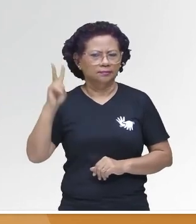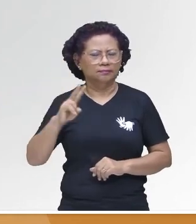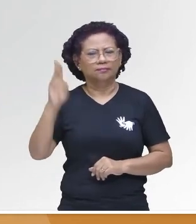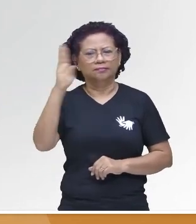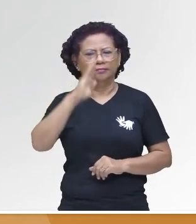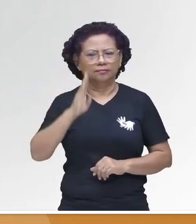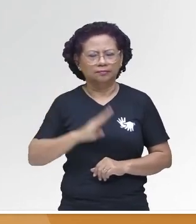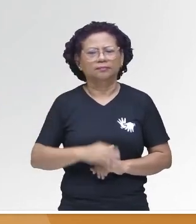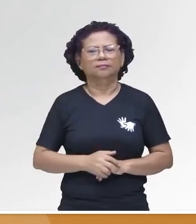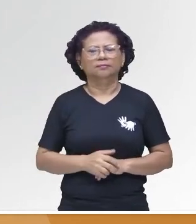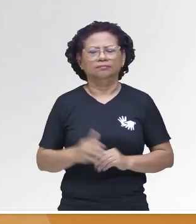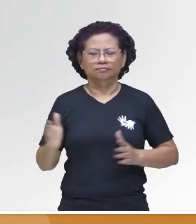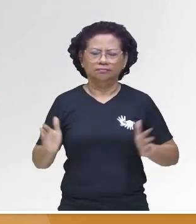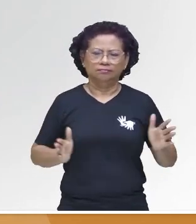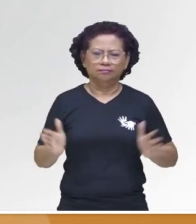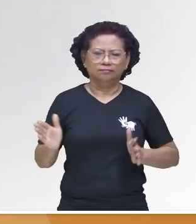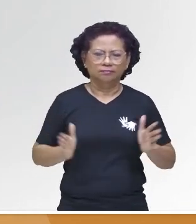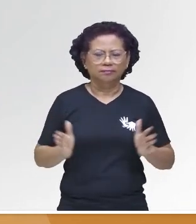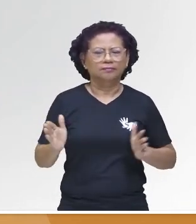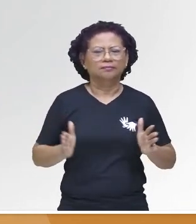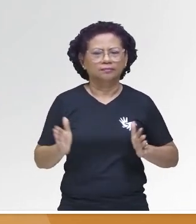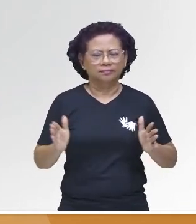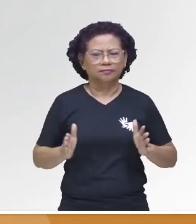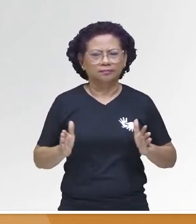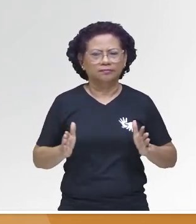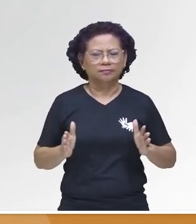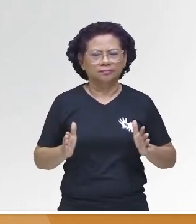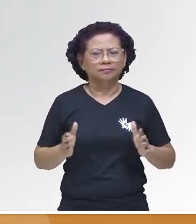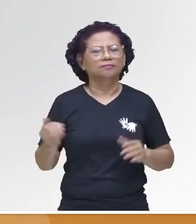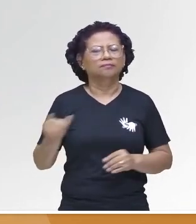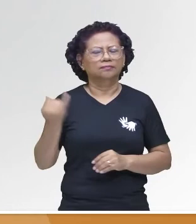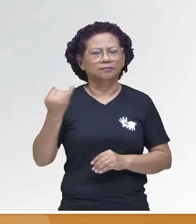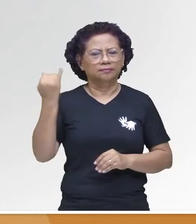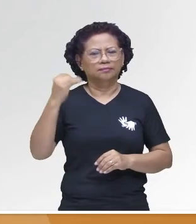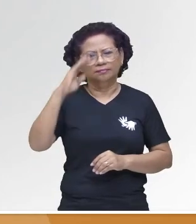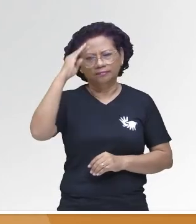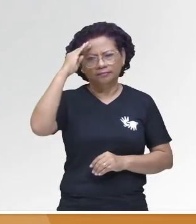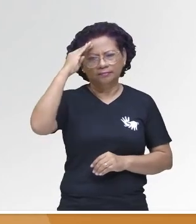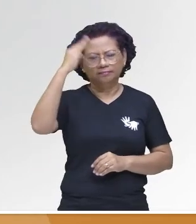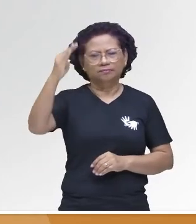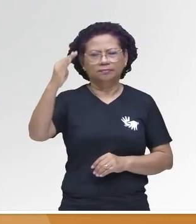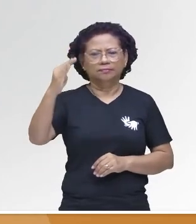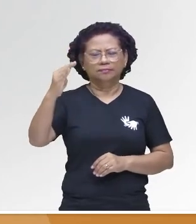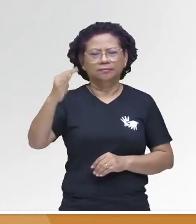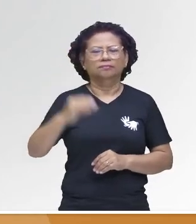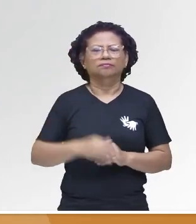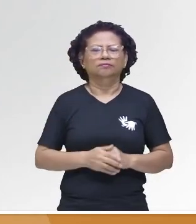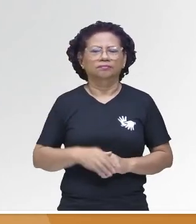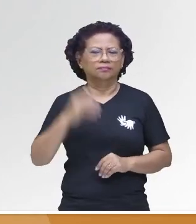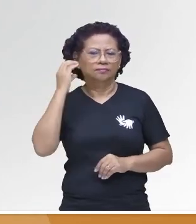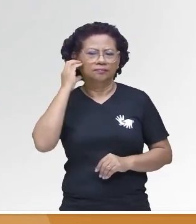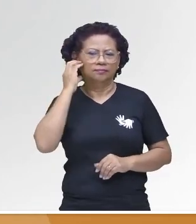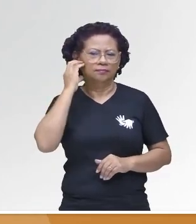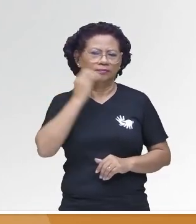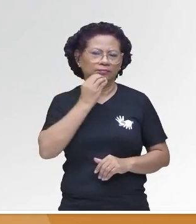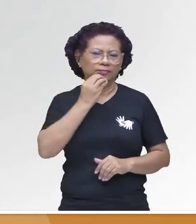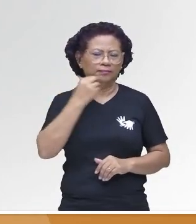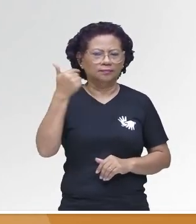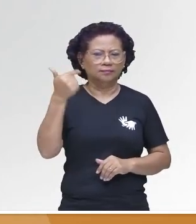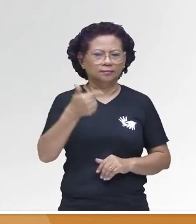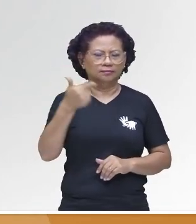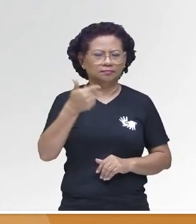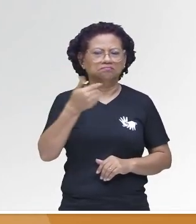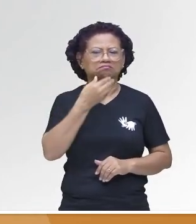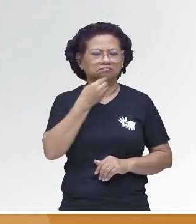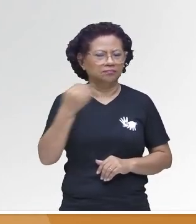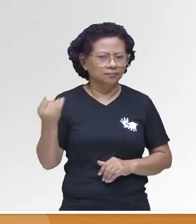o período imperial no Brasil, principalmente no governo de Pedro II. É um homem muito importante